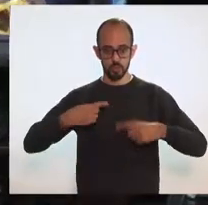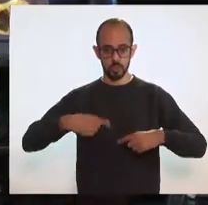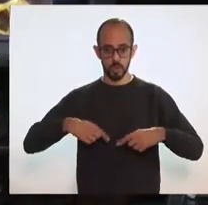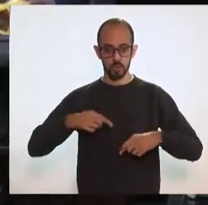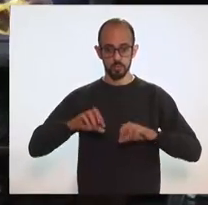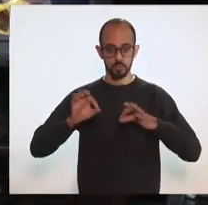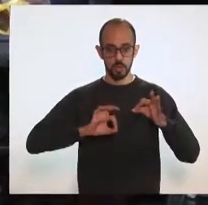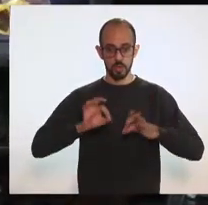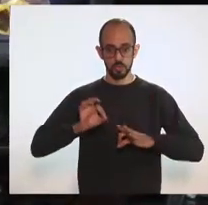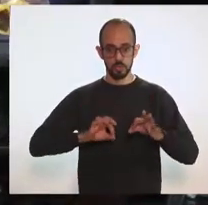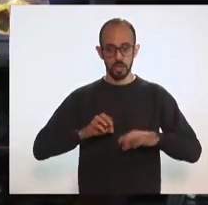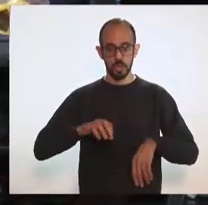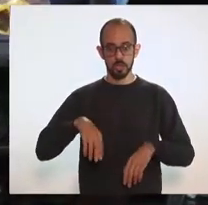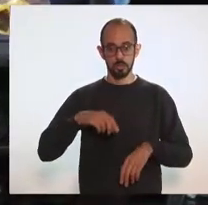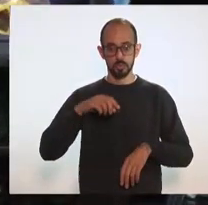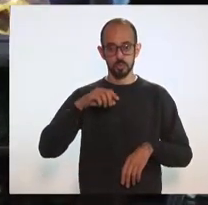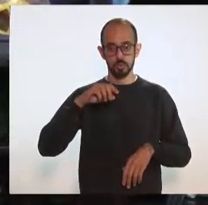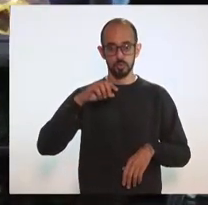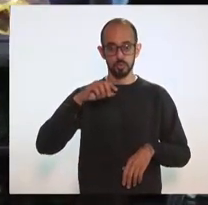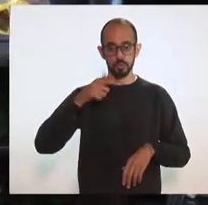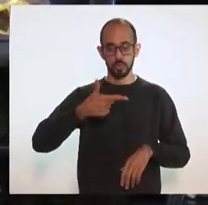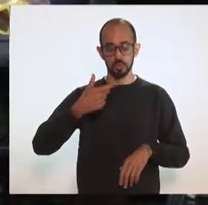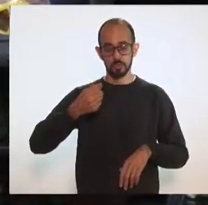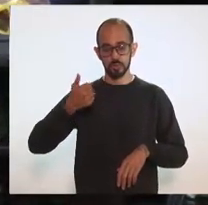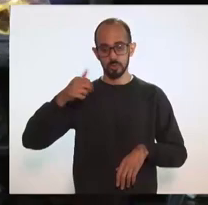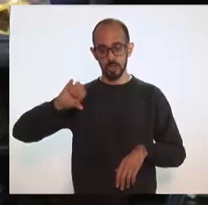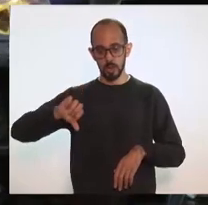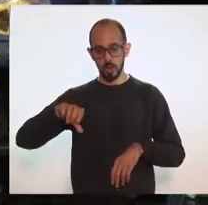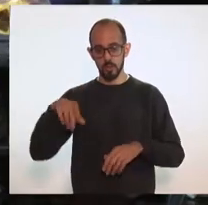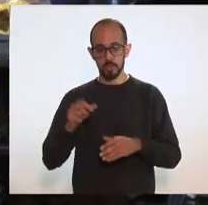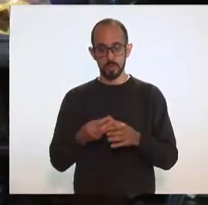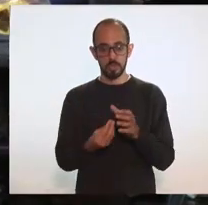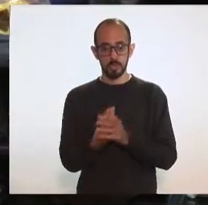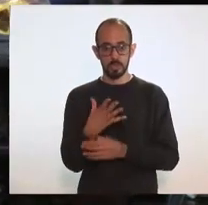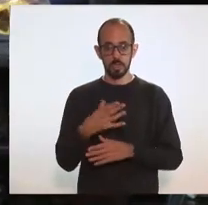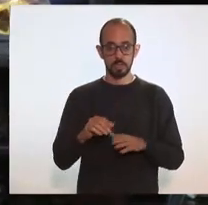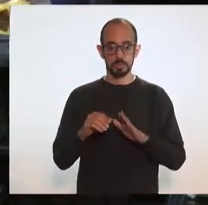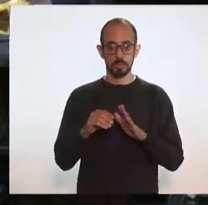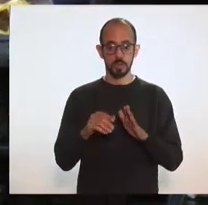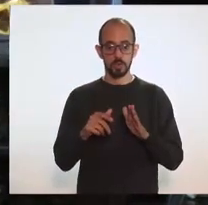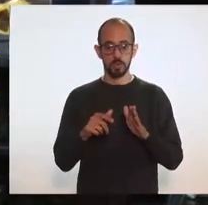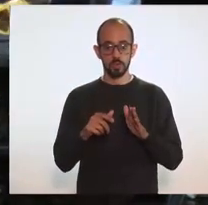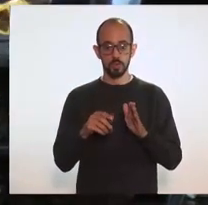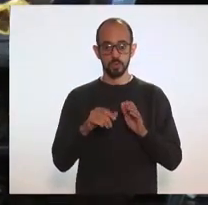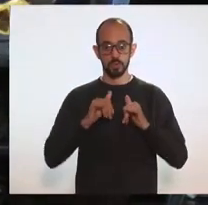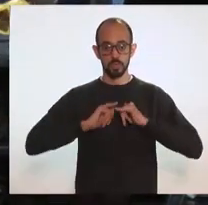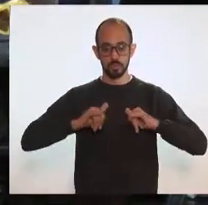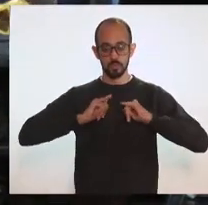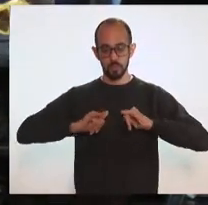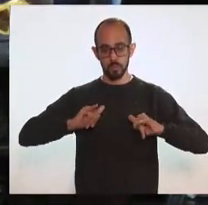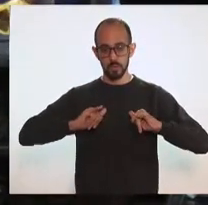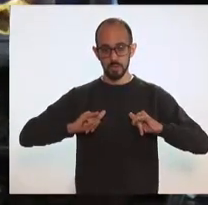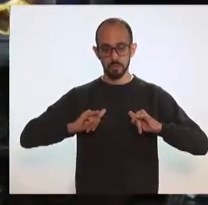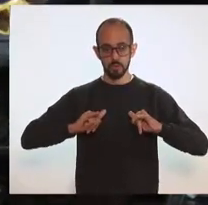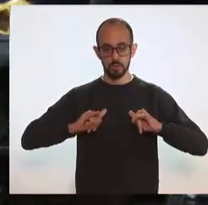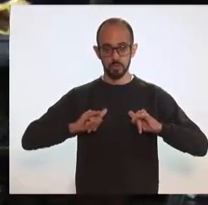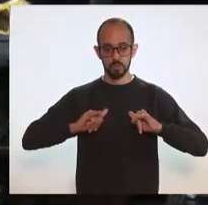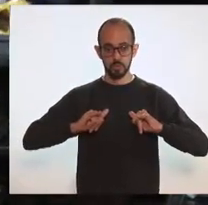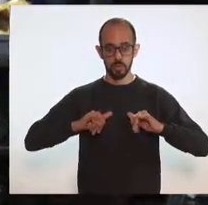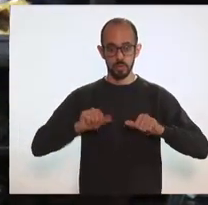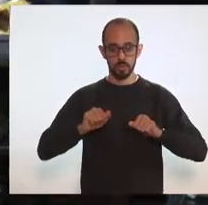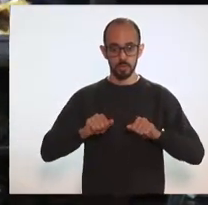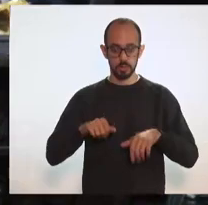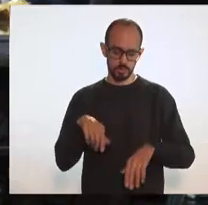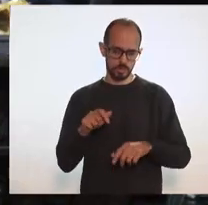271 19 de autoria do deputado Carlos Macedo dispõe sobre a criação da cartilha em vídeo com cuidados em caso de incêndio em